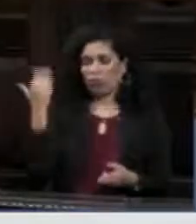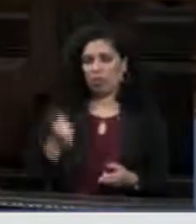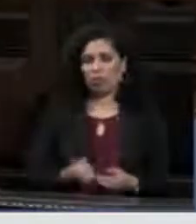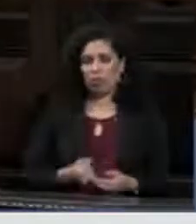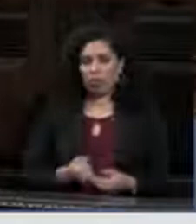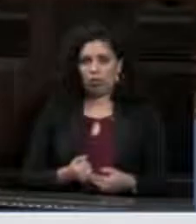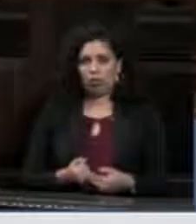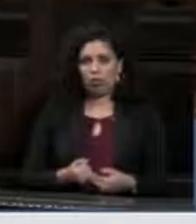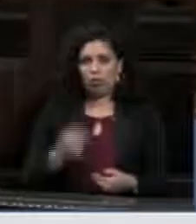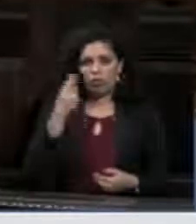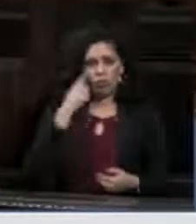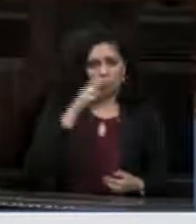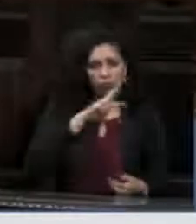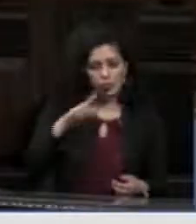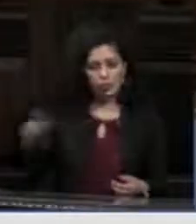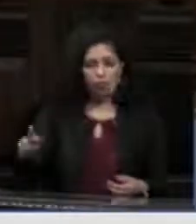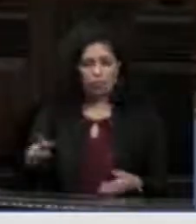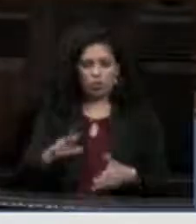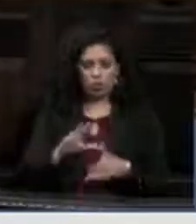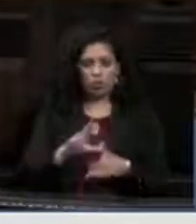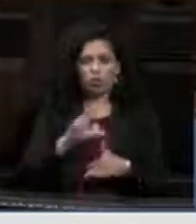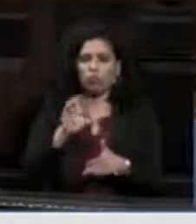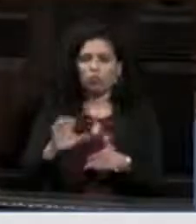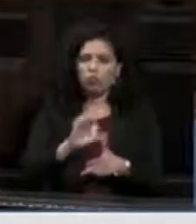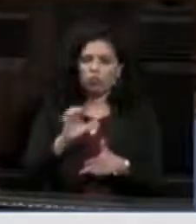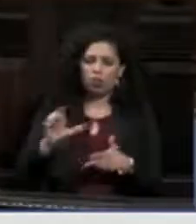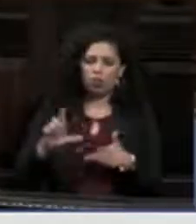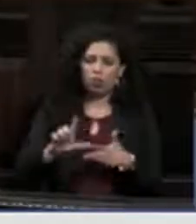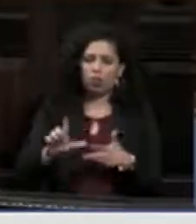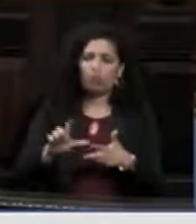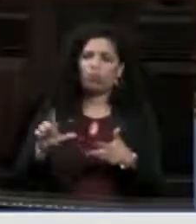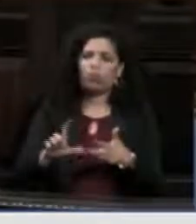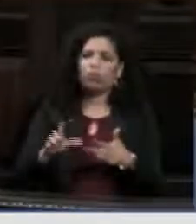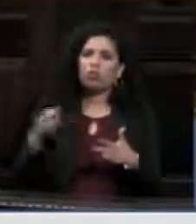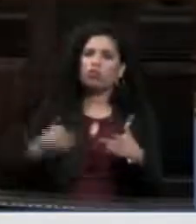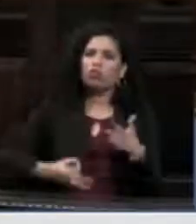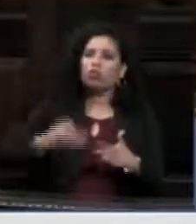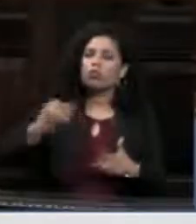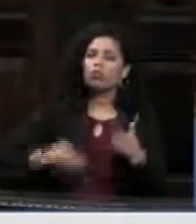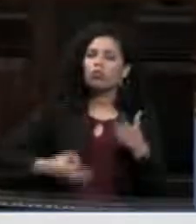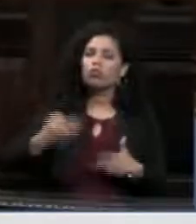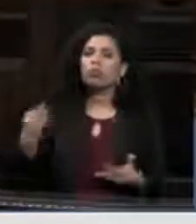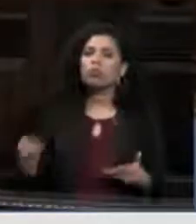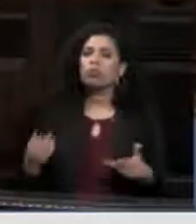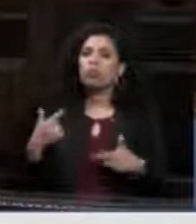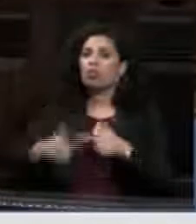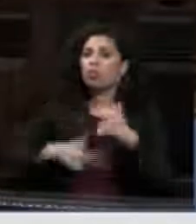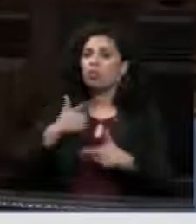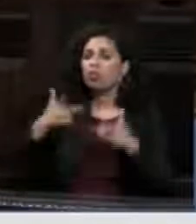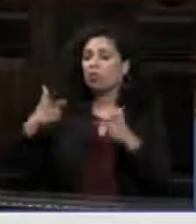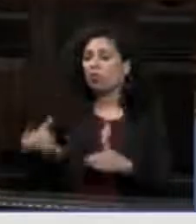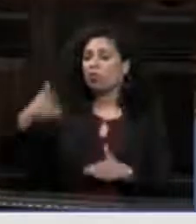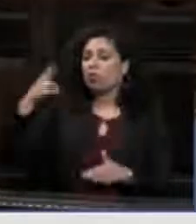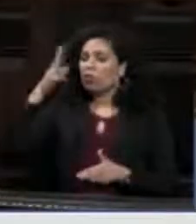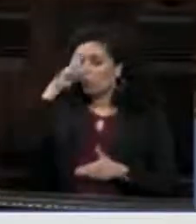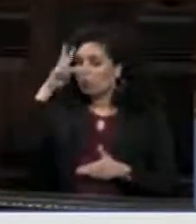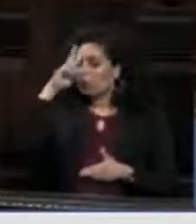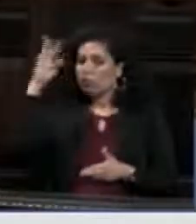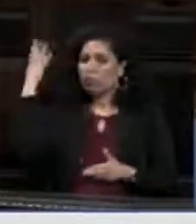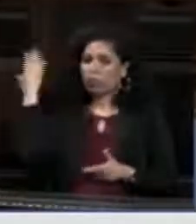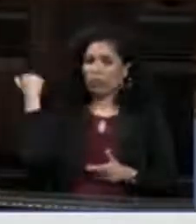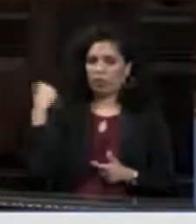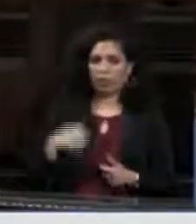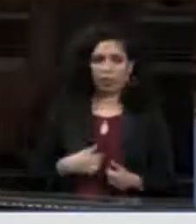realidade de termos poderes ricos e serviços e servidores pobres. Quando um servidor da